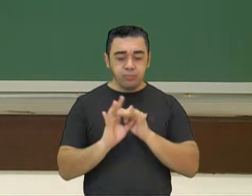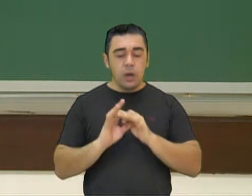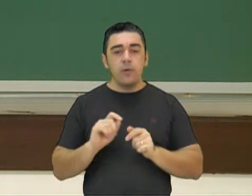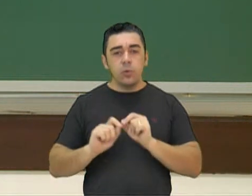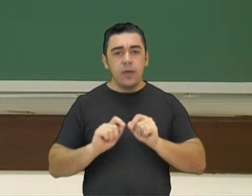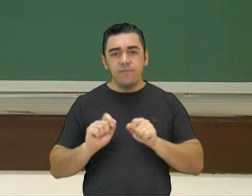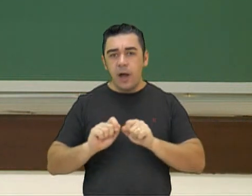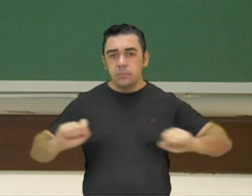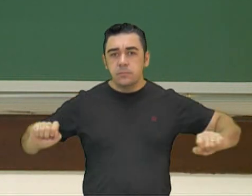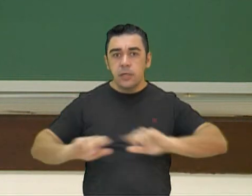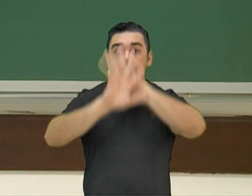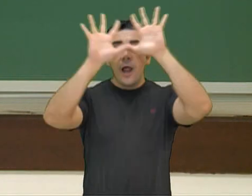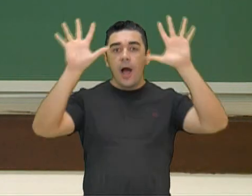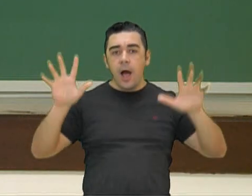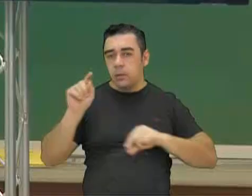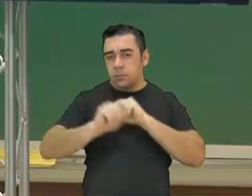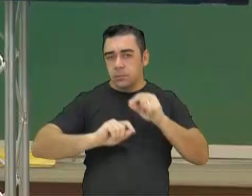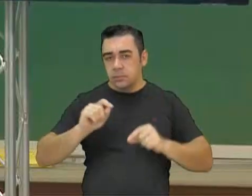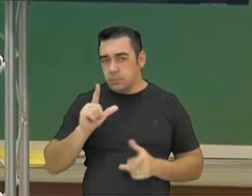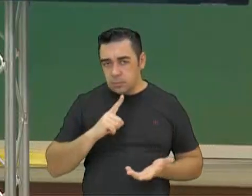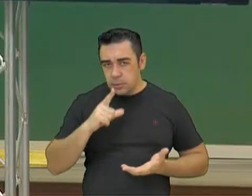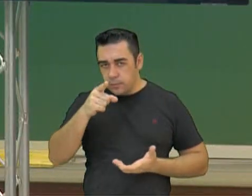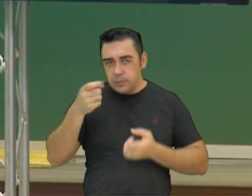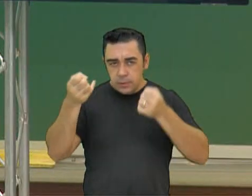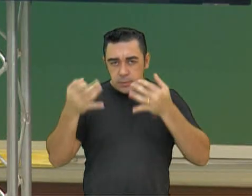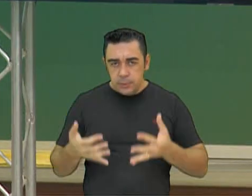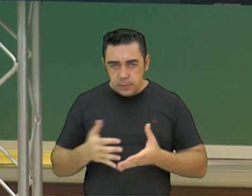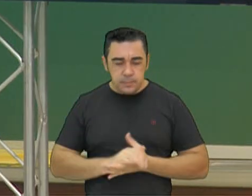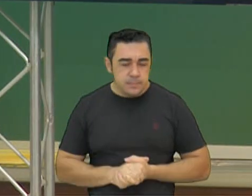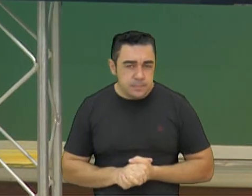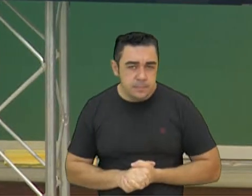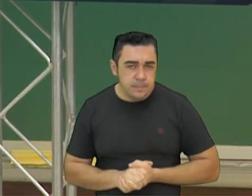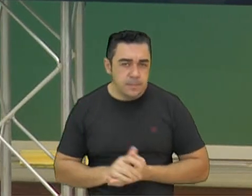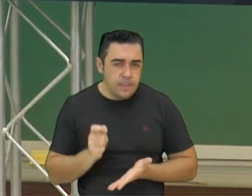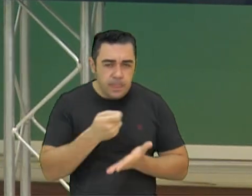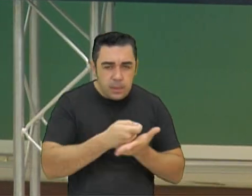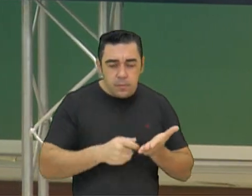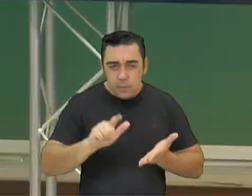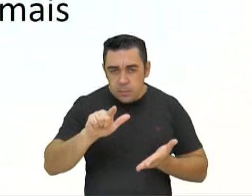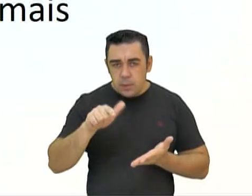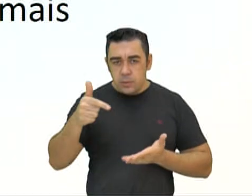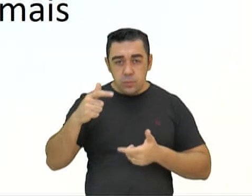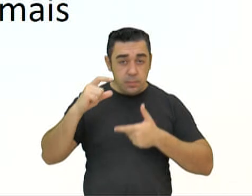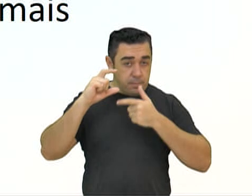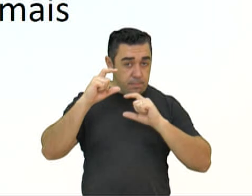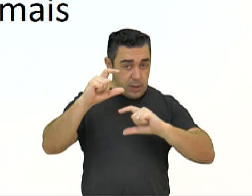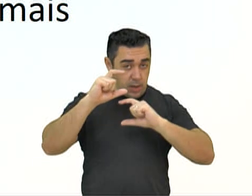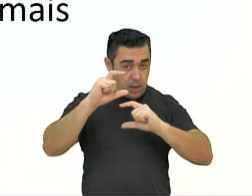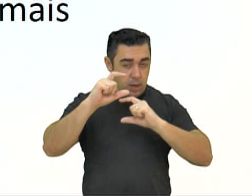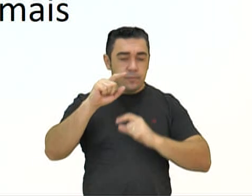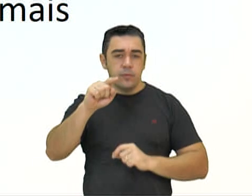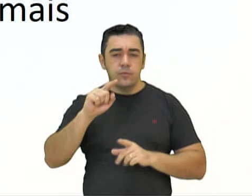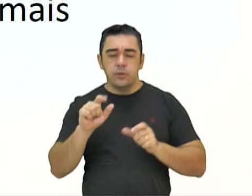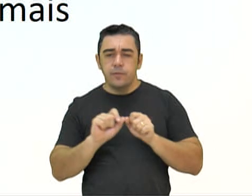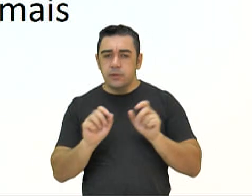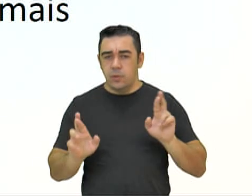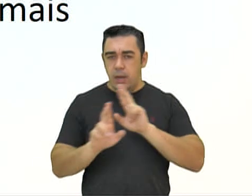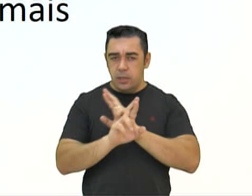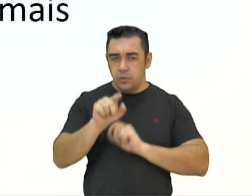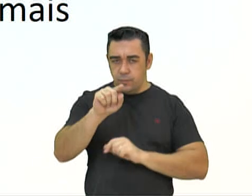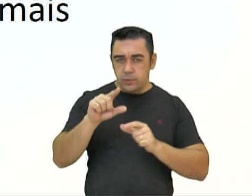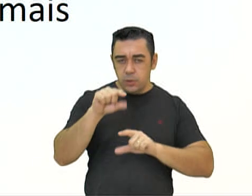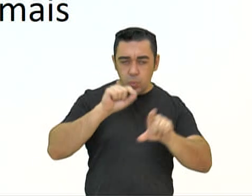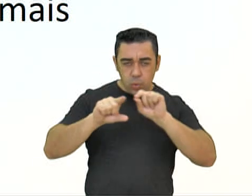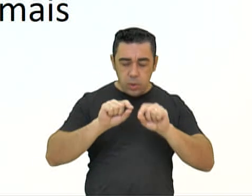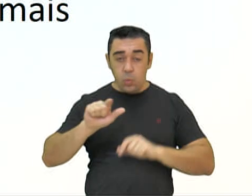a visão sobre aquilo que você está discutindo, né? Então vamos lá, escreva mais um parágrafo relacionando aquilo que você escolheu, né, os pontos, com